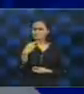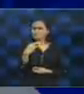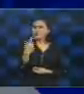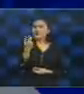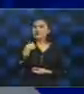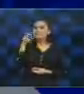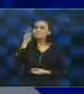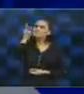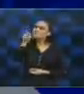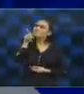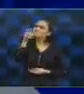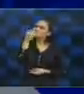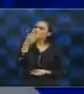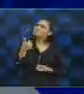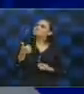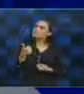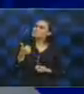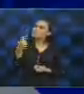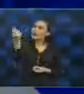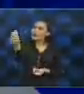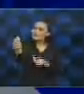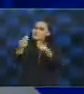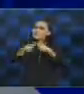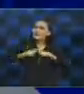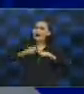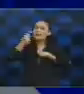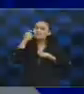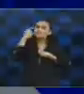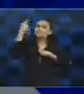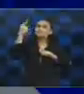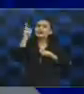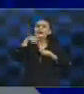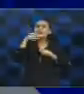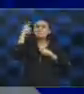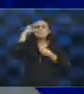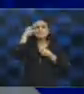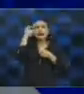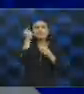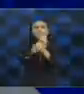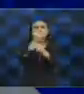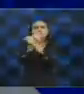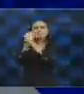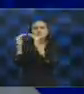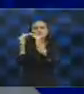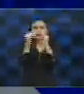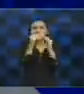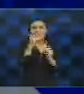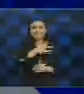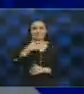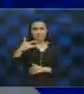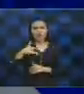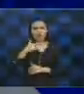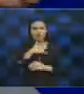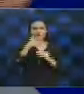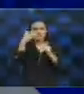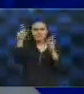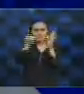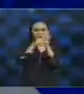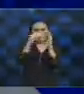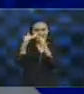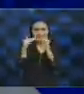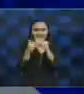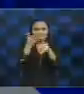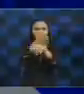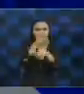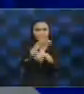Ele me alertou para essa coisa dos limites de atendimento numa casinha. Eu já mandei o secretário Homero, se é que ele vai ficar, porque se for verdade o que